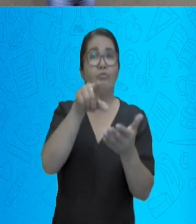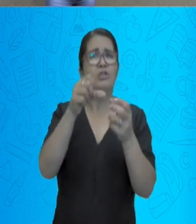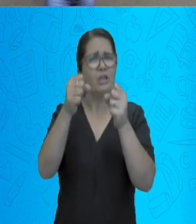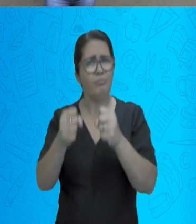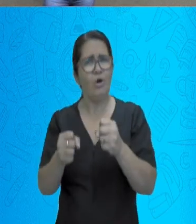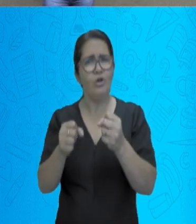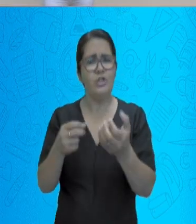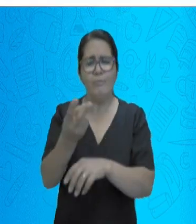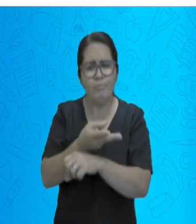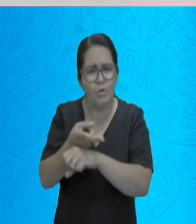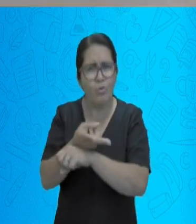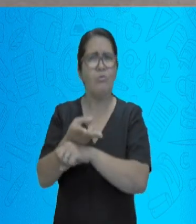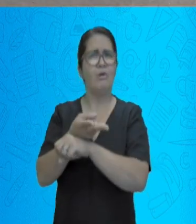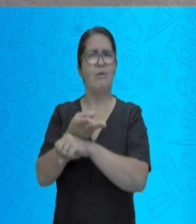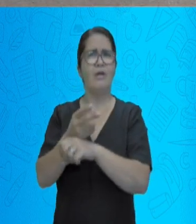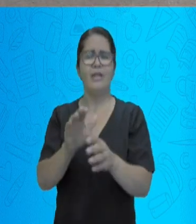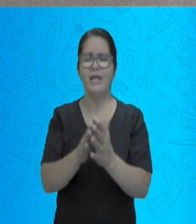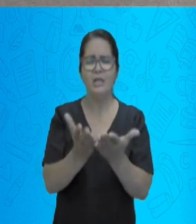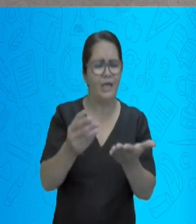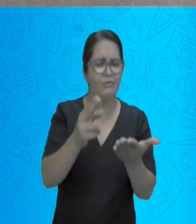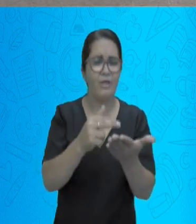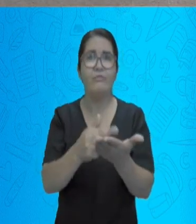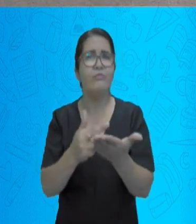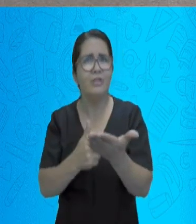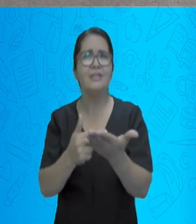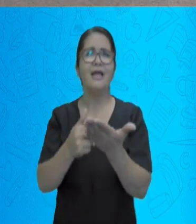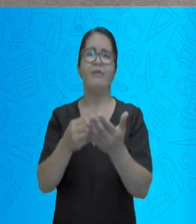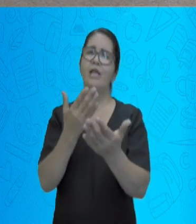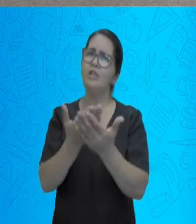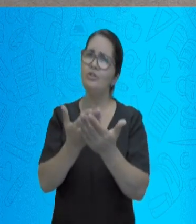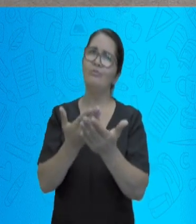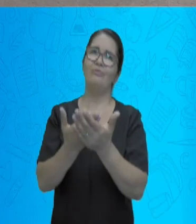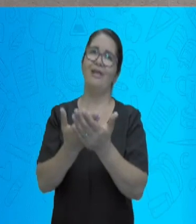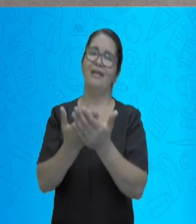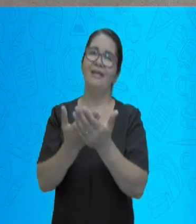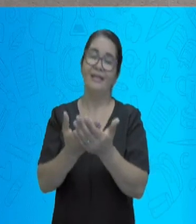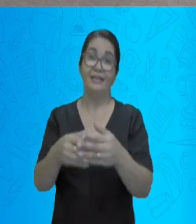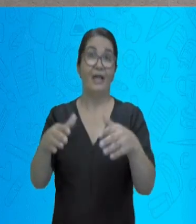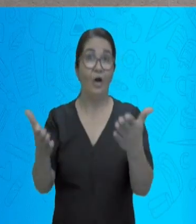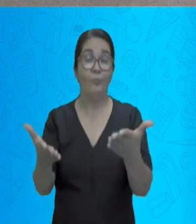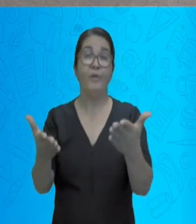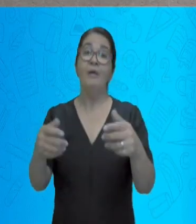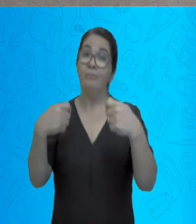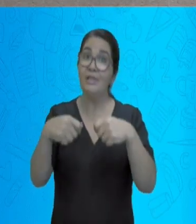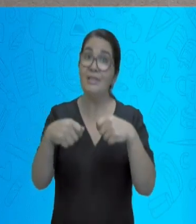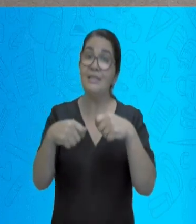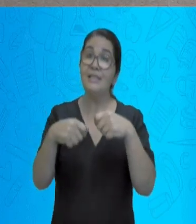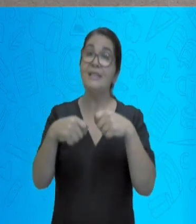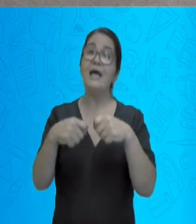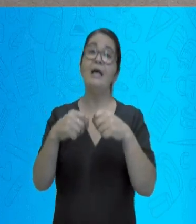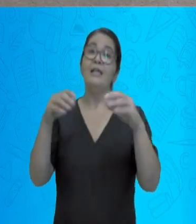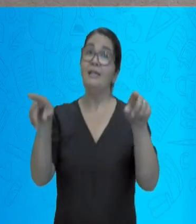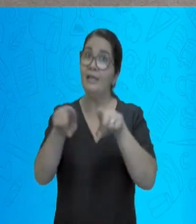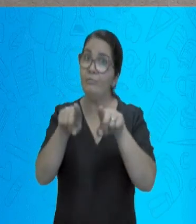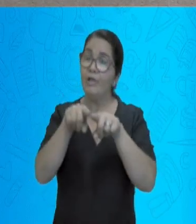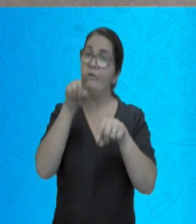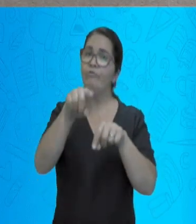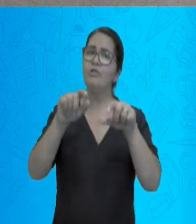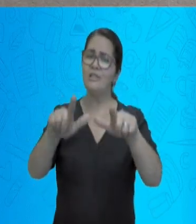em seu caderno. E a todos vocês um bom trabalho. E para acessar a plataforma